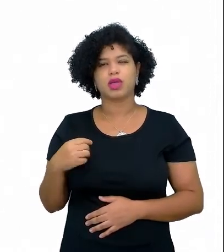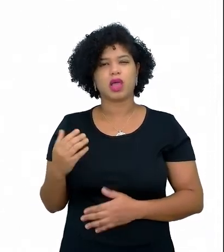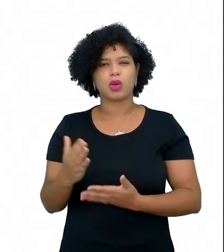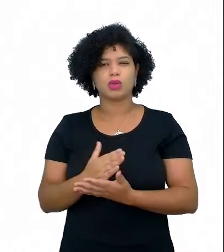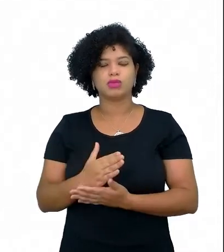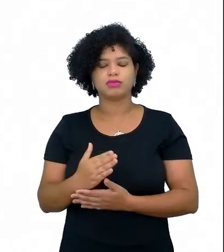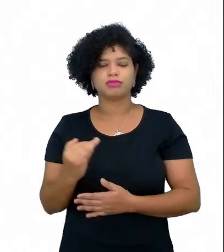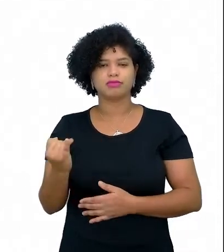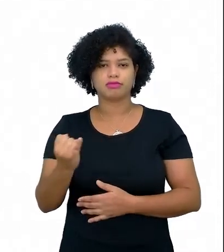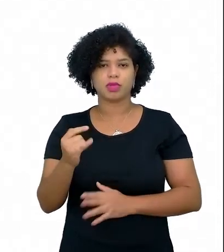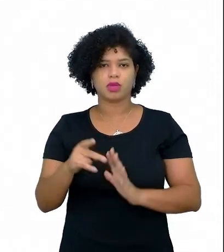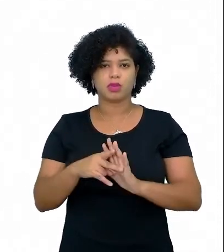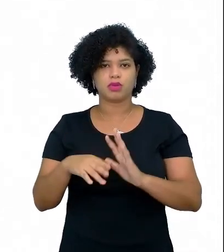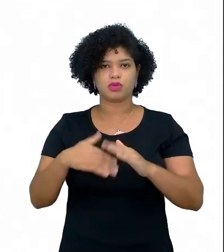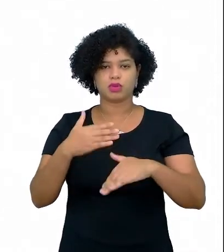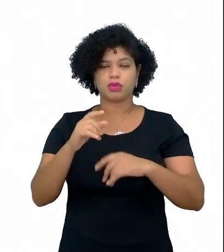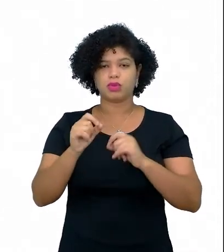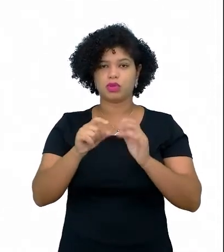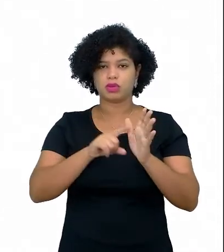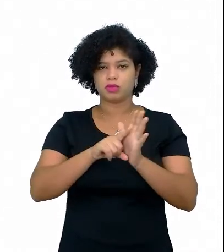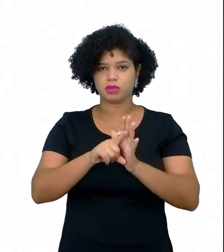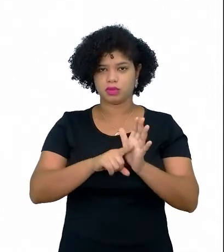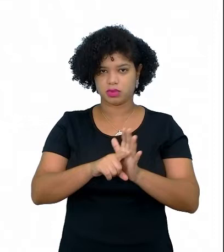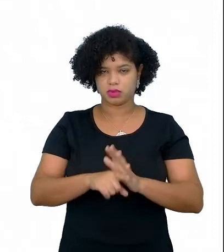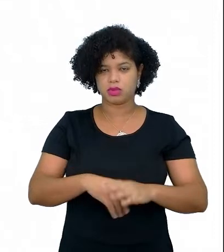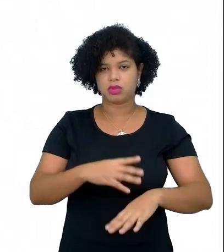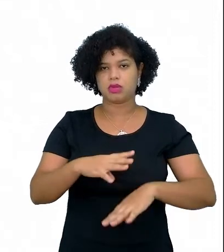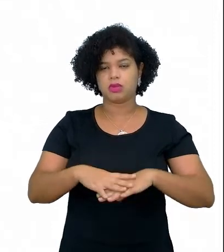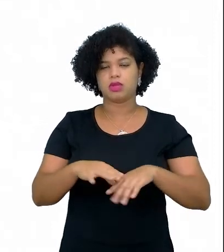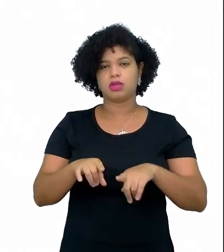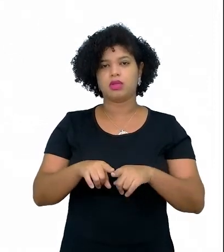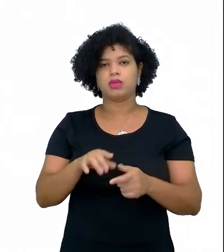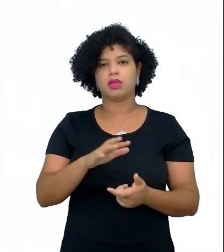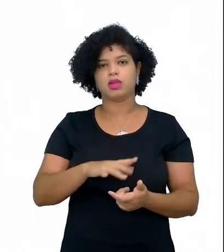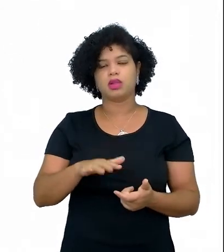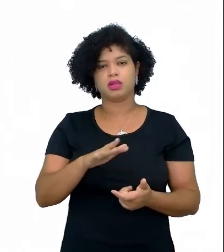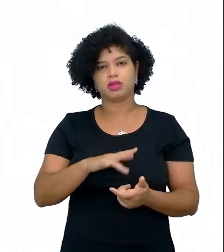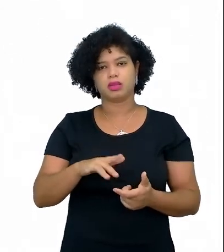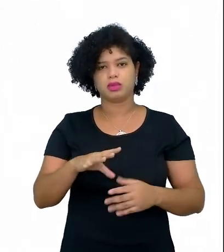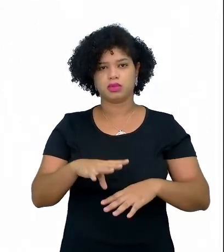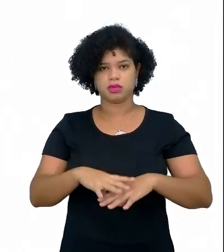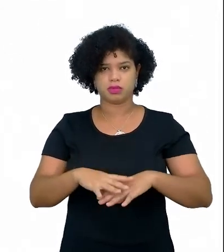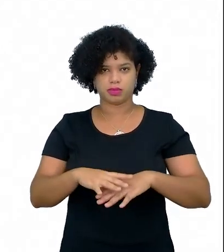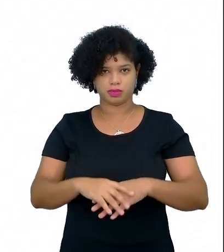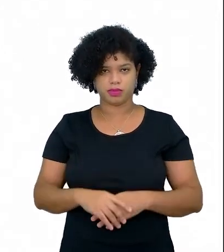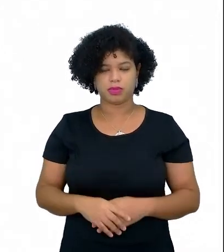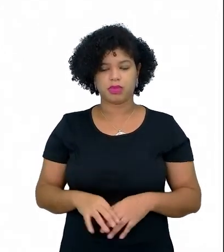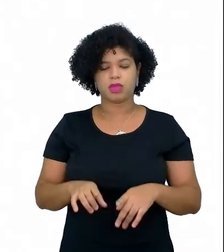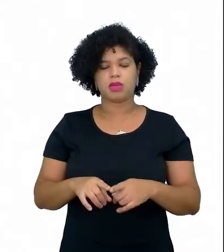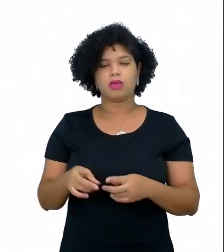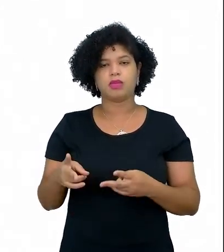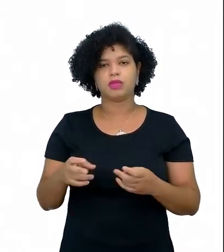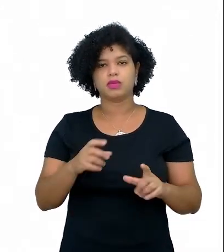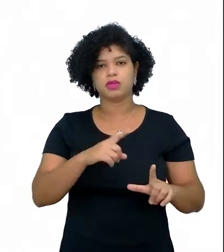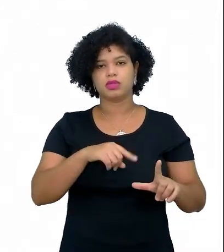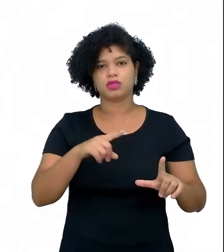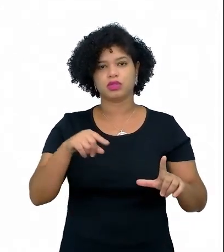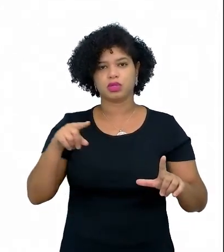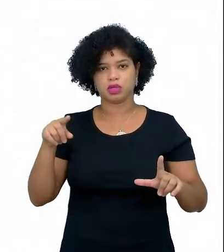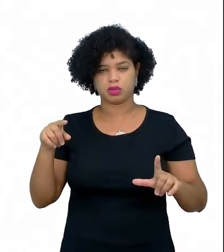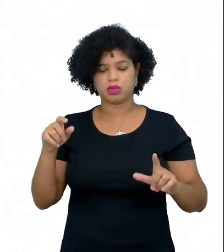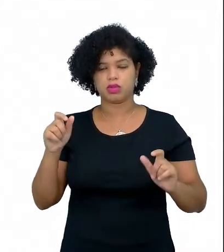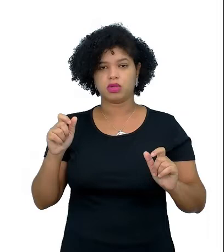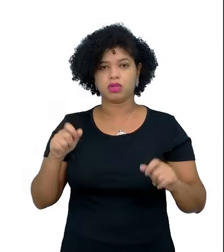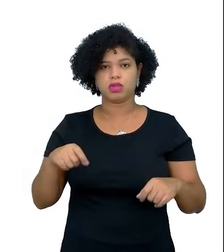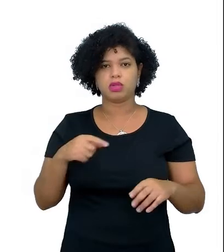no desenvolvimento da investigação matemática e do letramento matemático. Definir indicadores para que o professor reflita sobre o